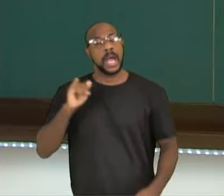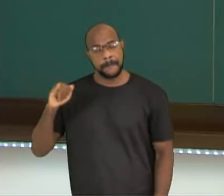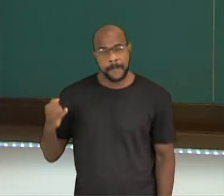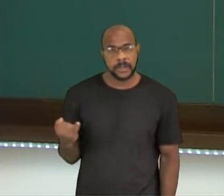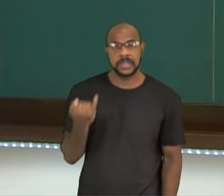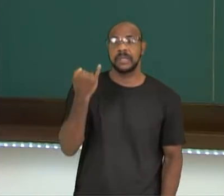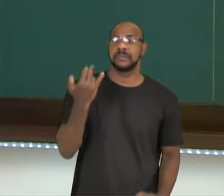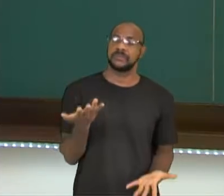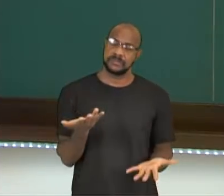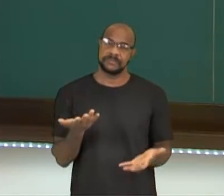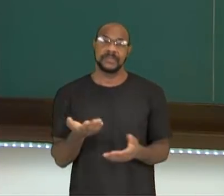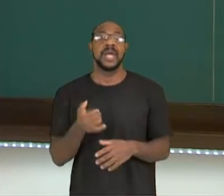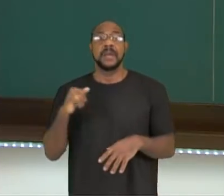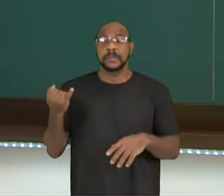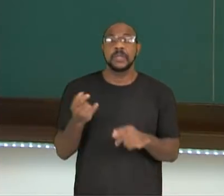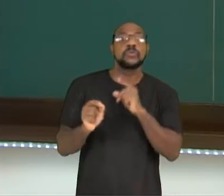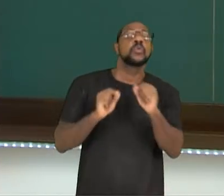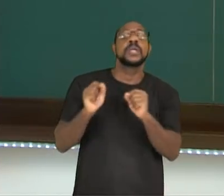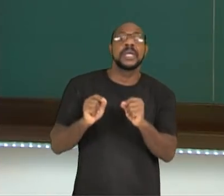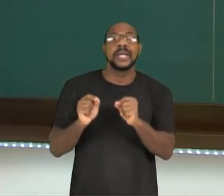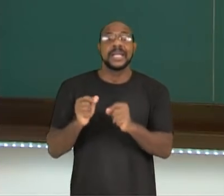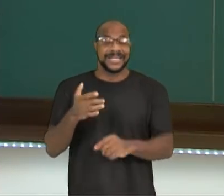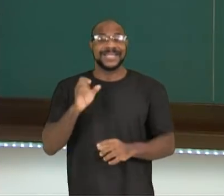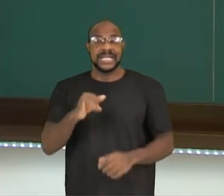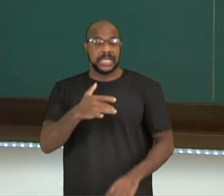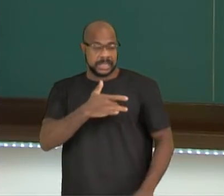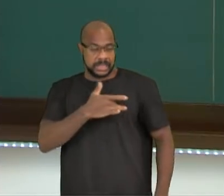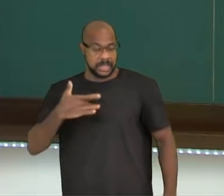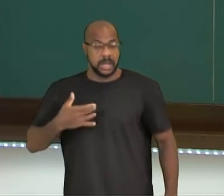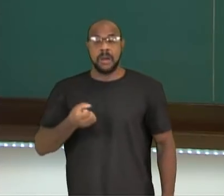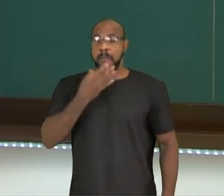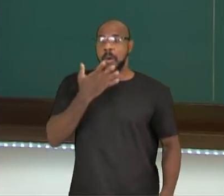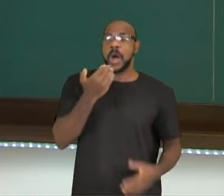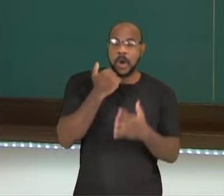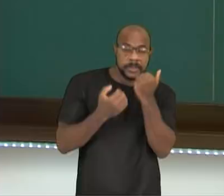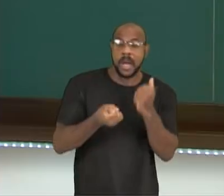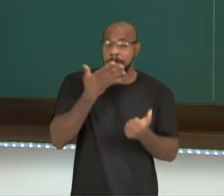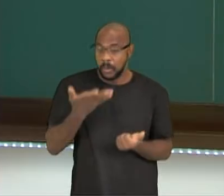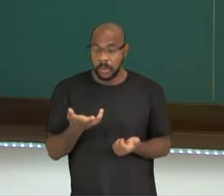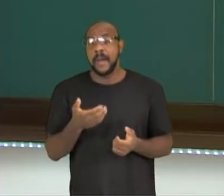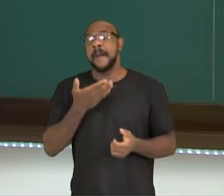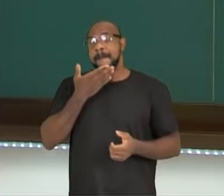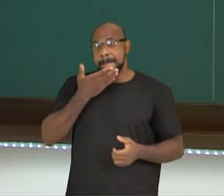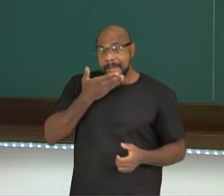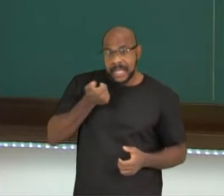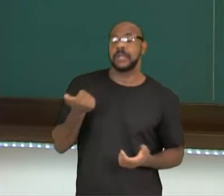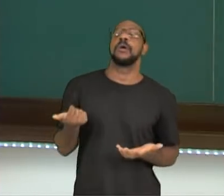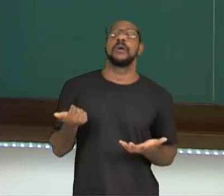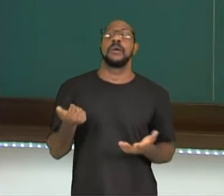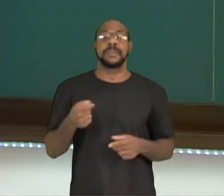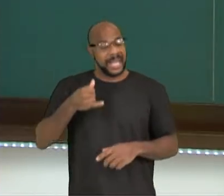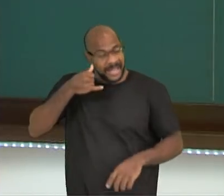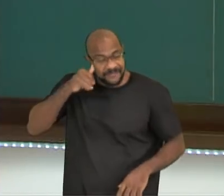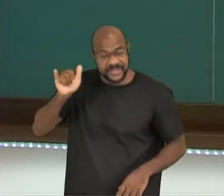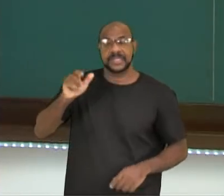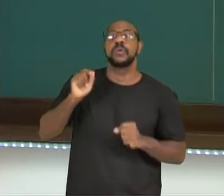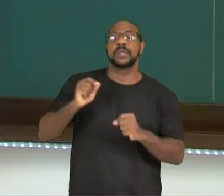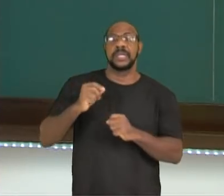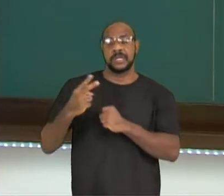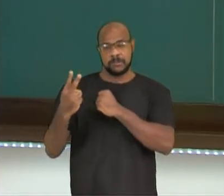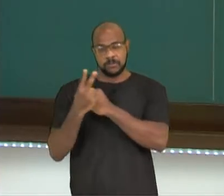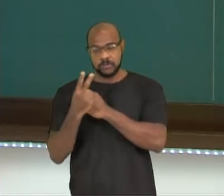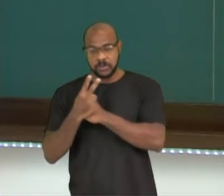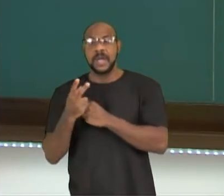né, saudável a nossa alimentação, menores as chances da gente desenvolver qualquer quadro, qualquer tipo de